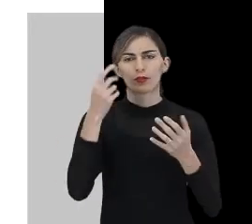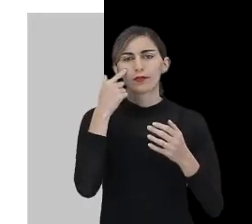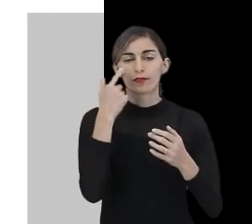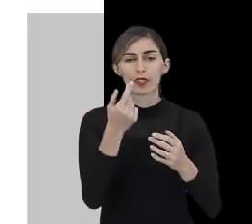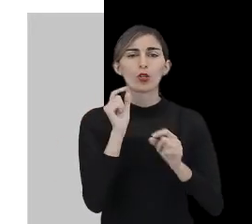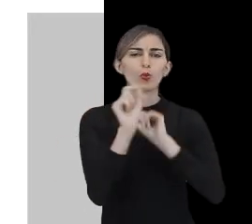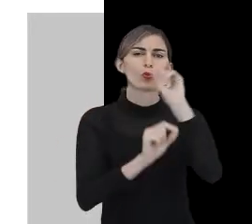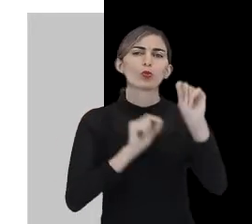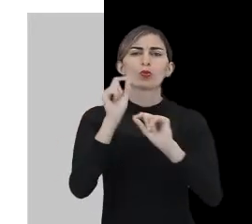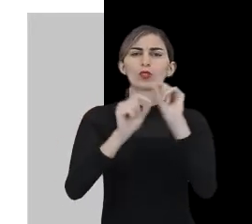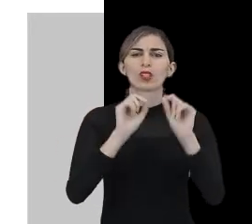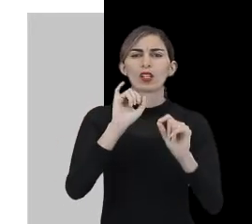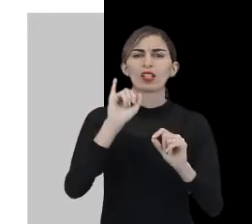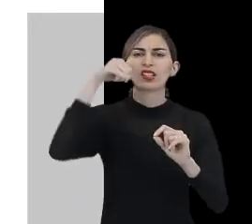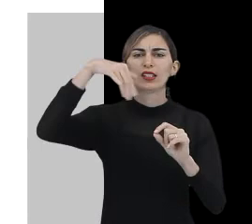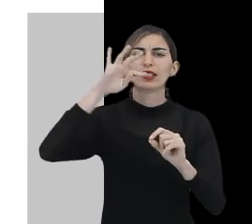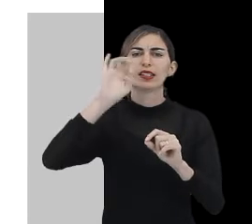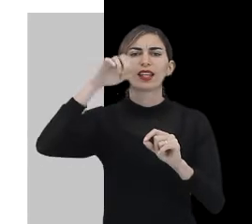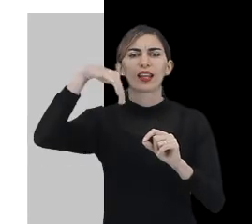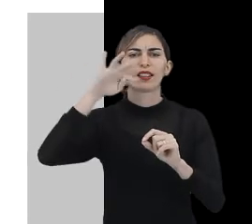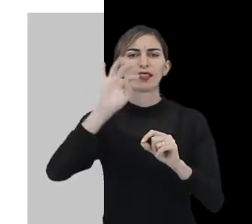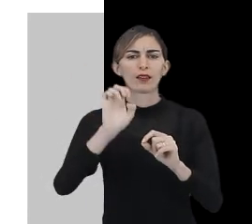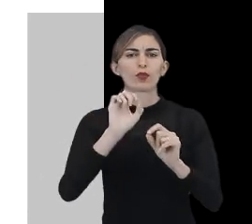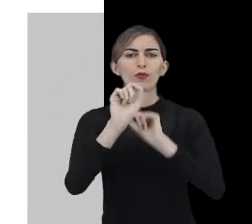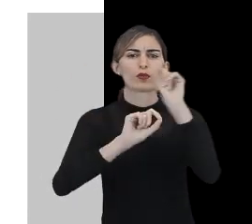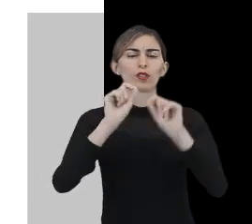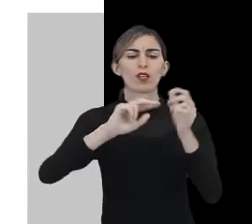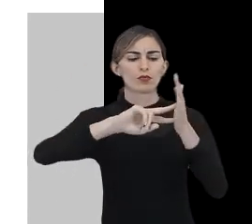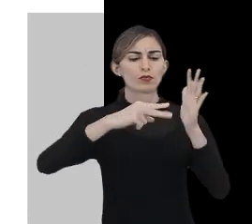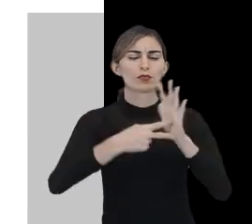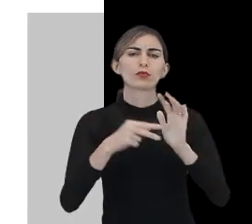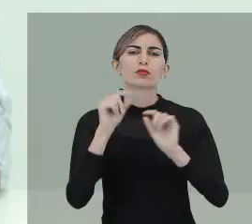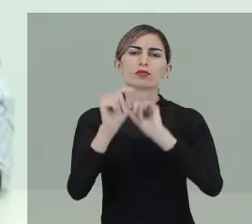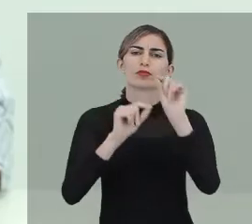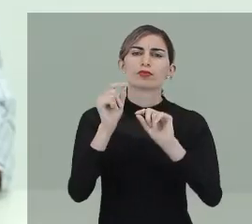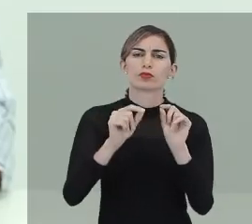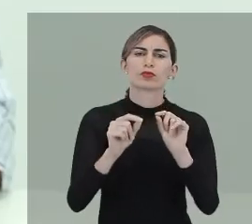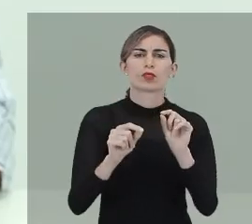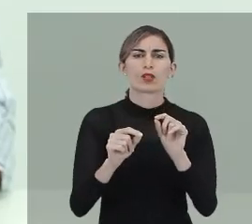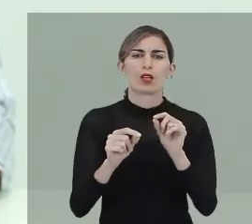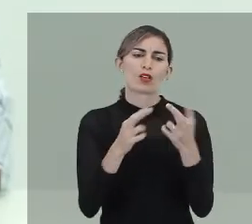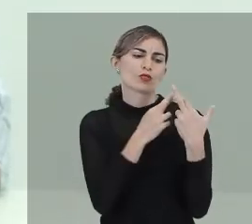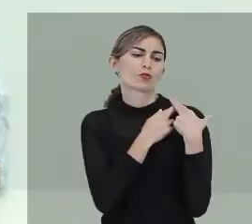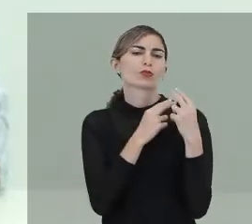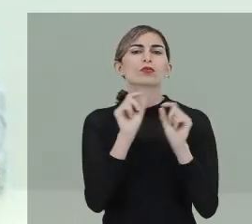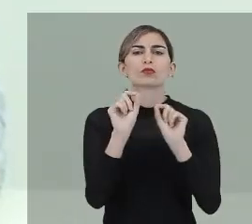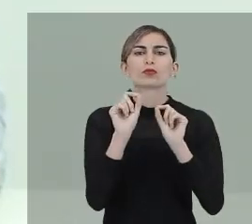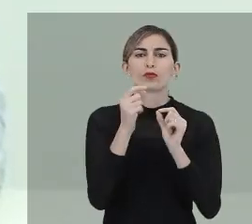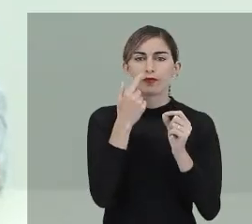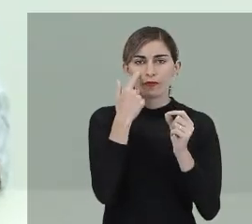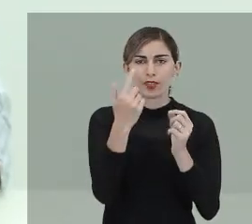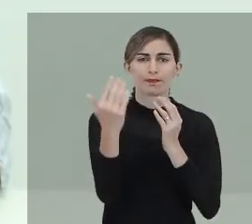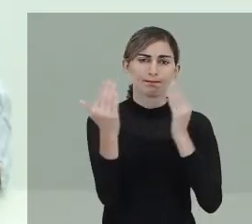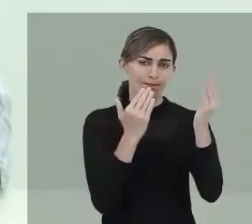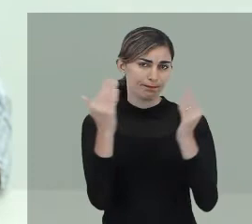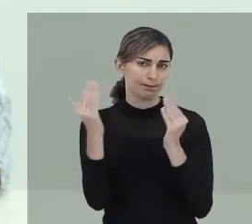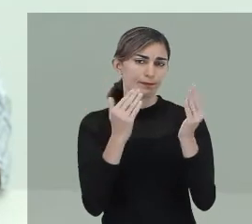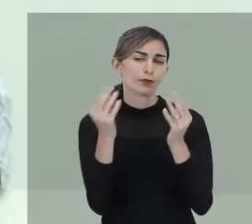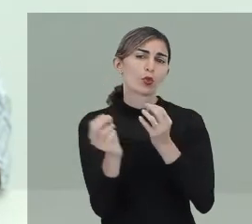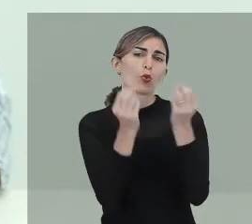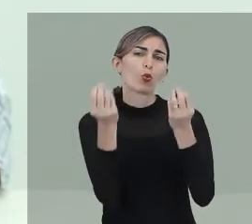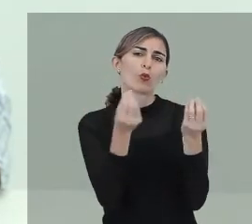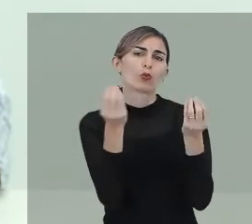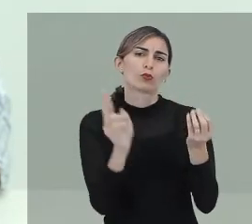hoje nós vamos ver o que é um Intent, certo? E para que serve. E vamos ver exemplos práticos